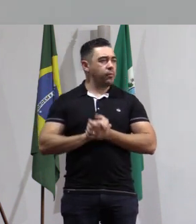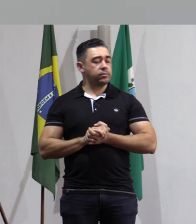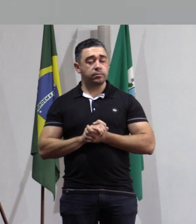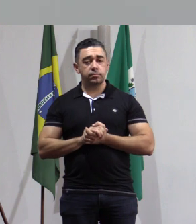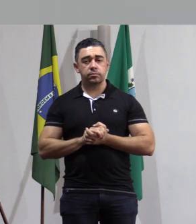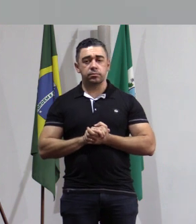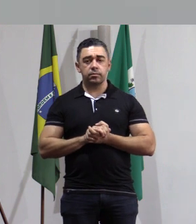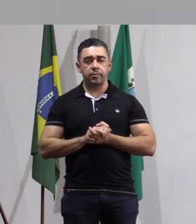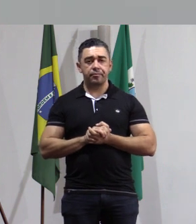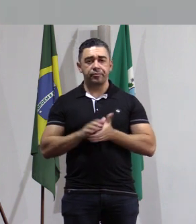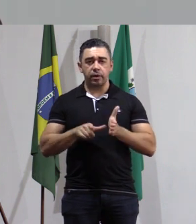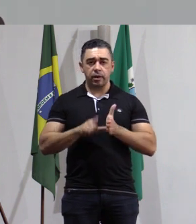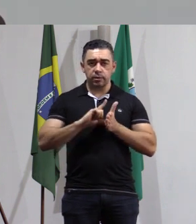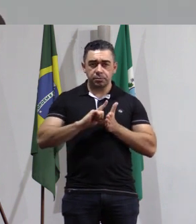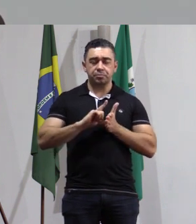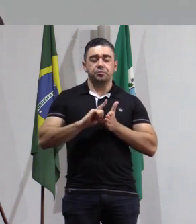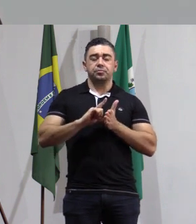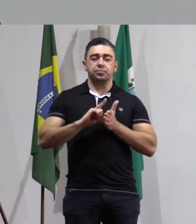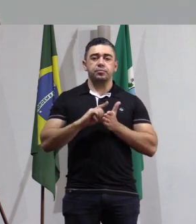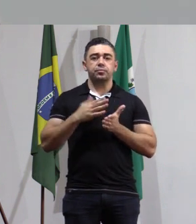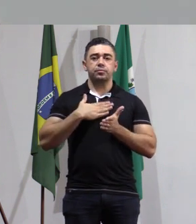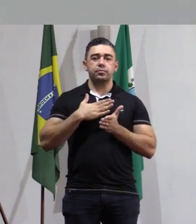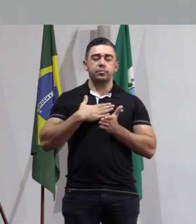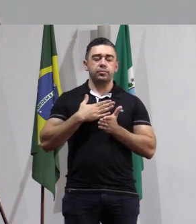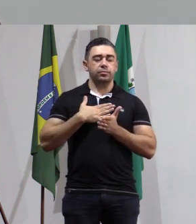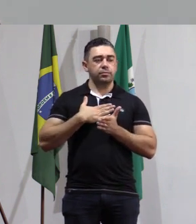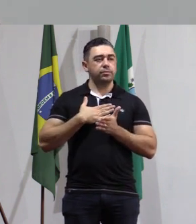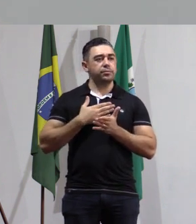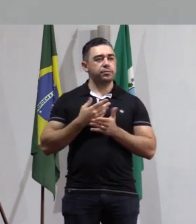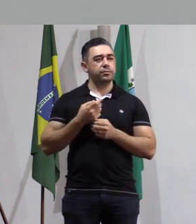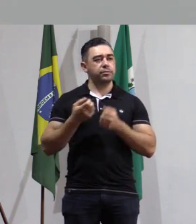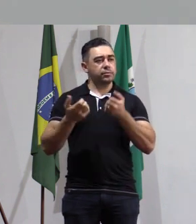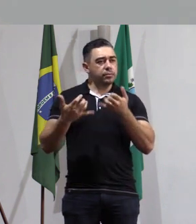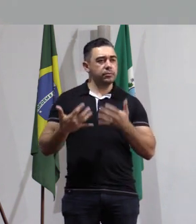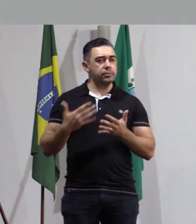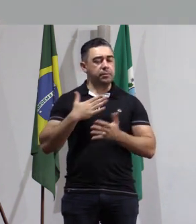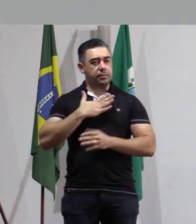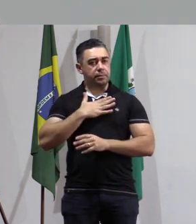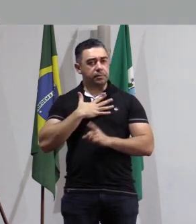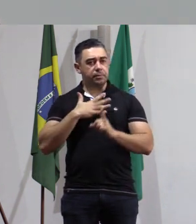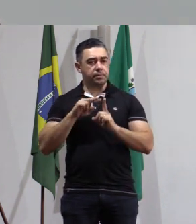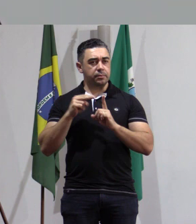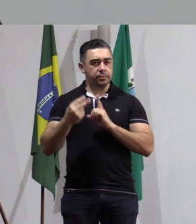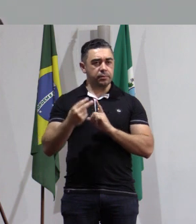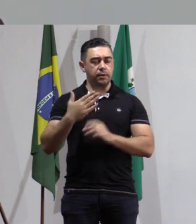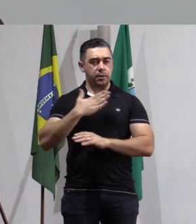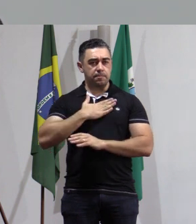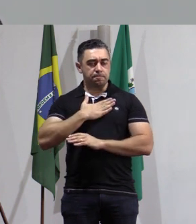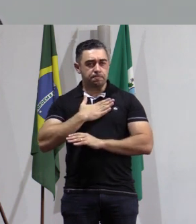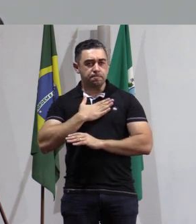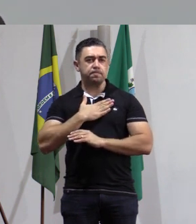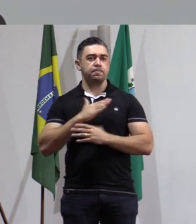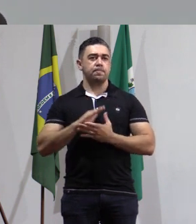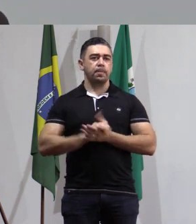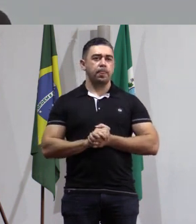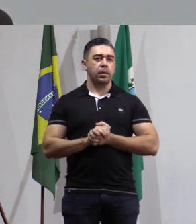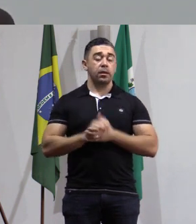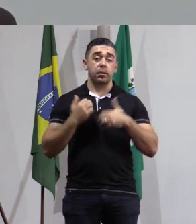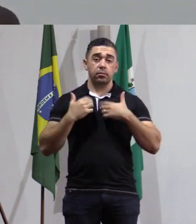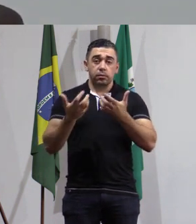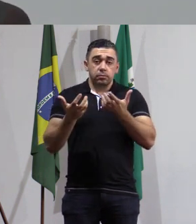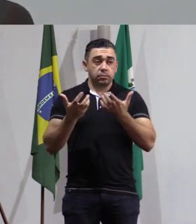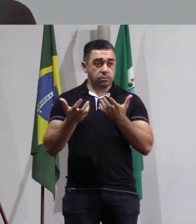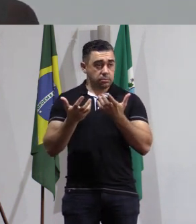Eu, antes de fazer essa minha observação, ou as observações que me propus a fazer, eu